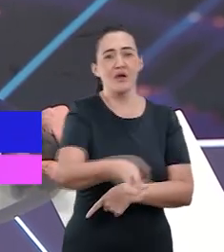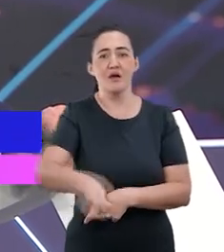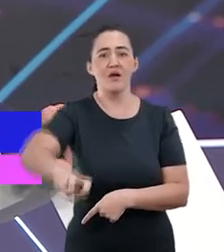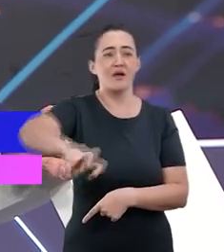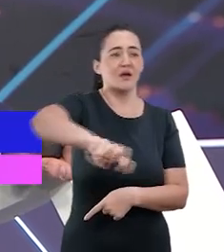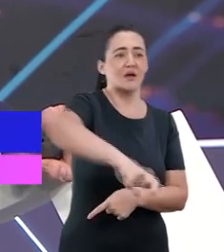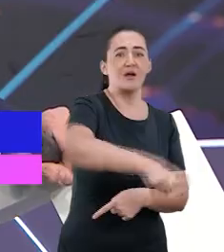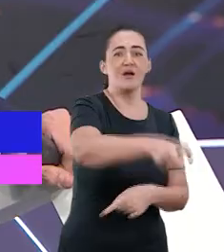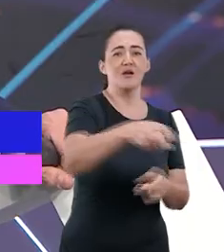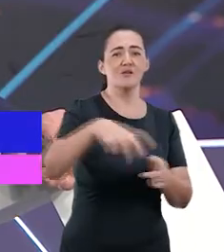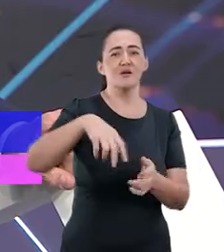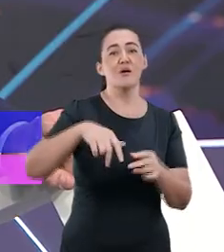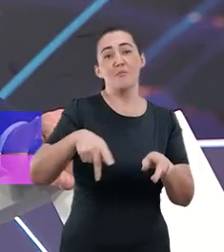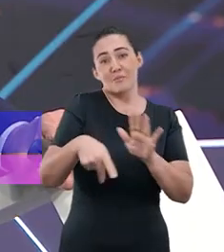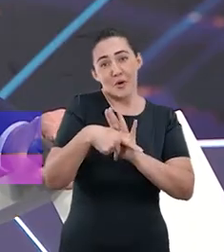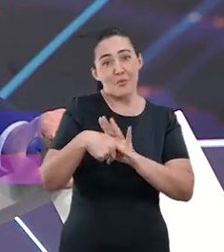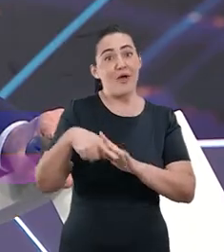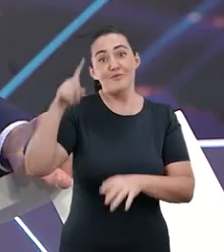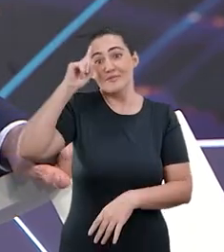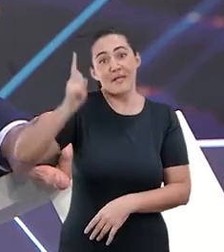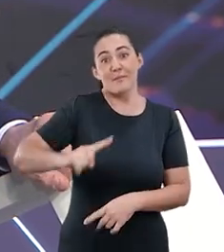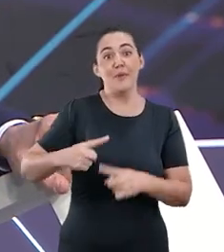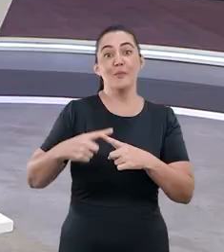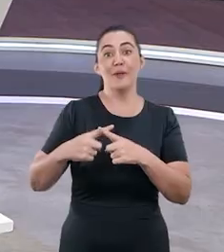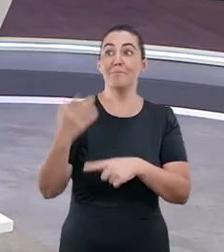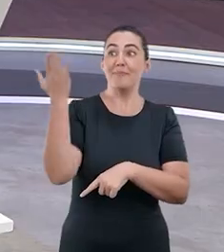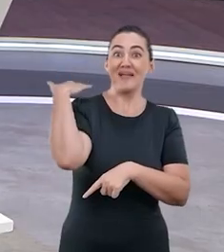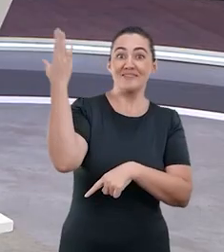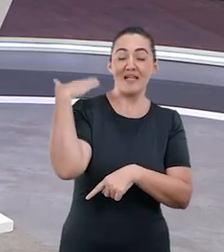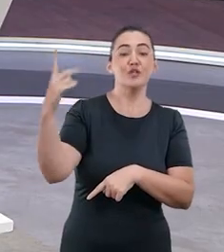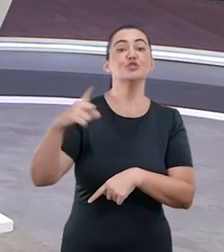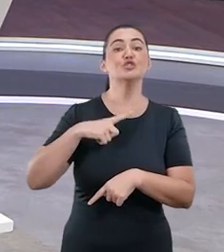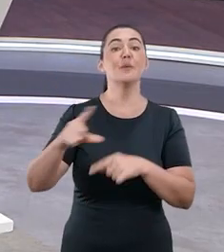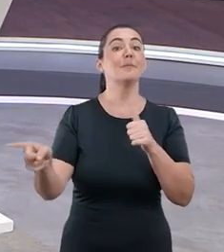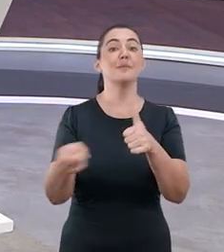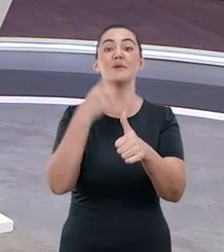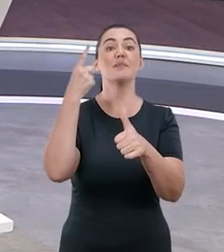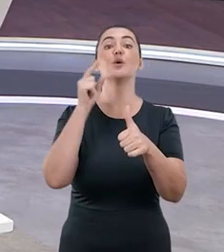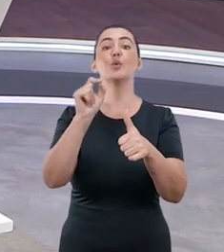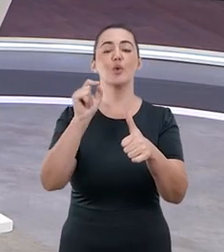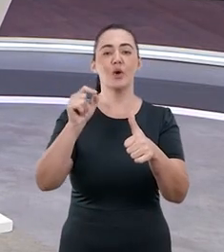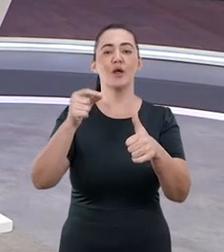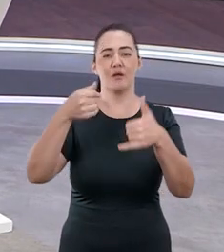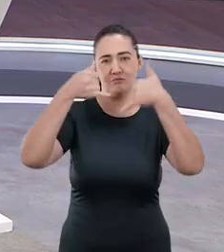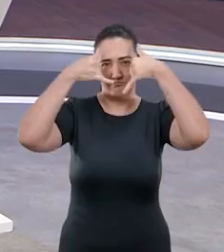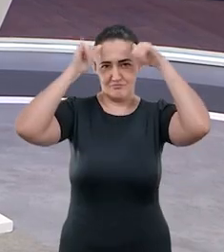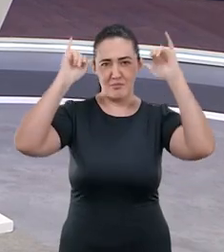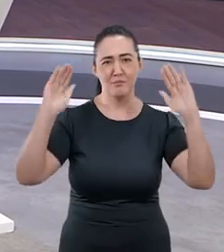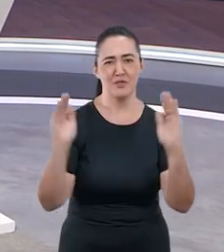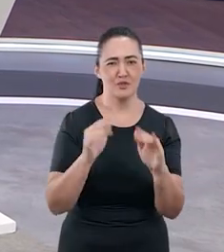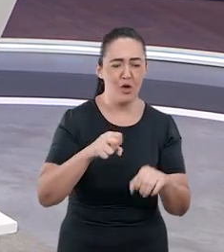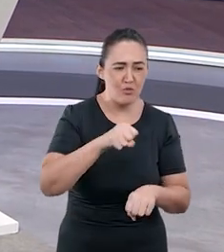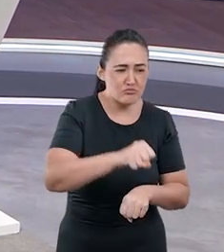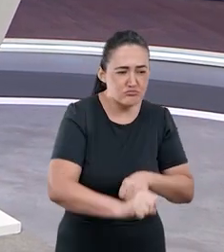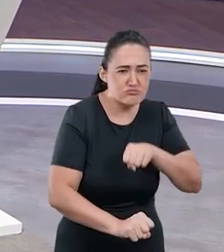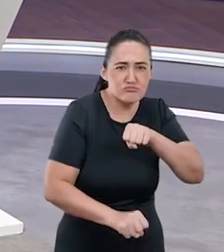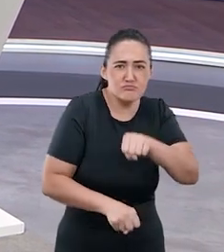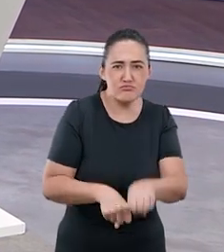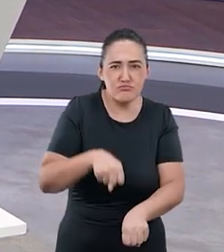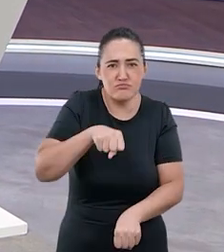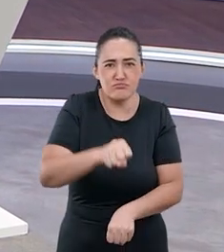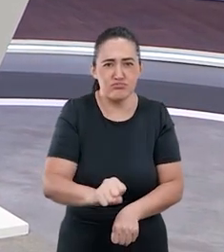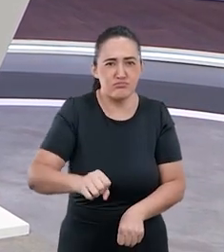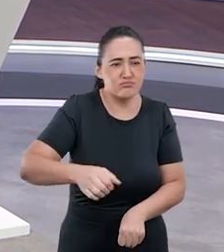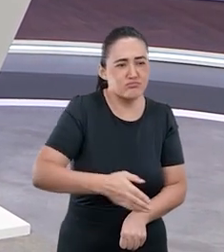seguindo o trilho do bezerro. A pergunta que eu lhe faço é: será que hoje existem